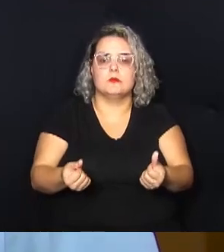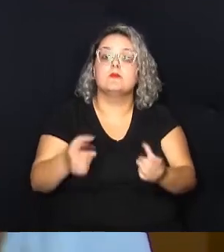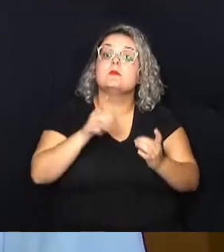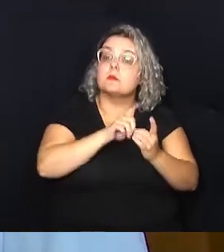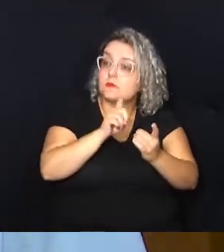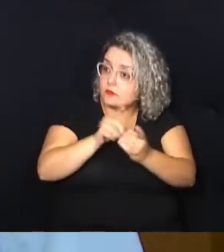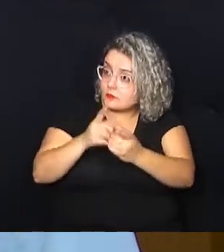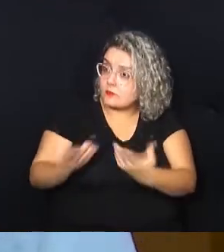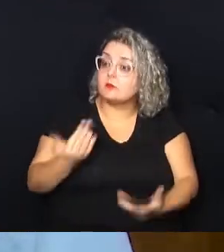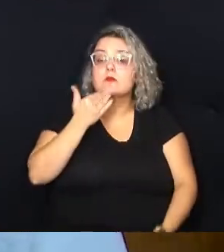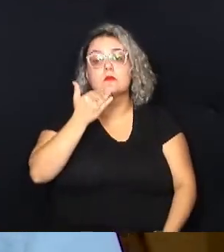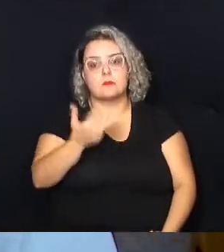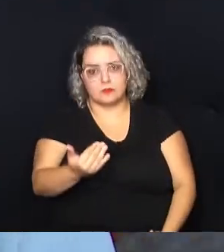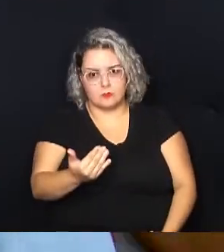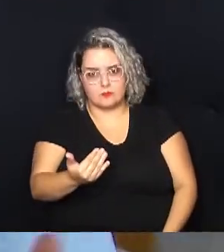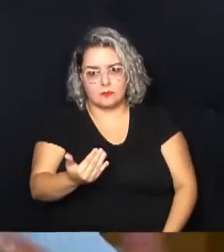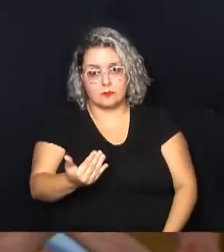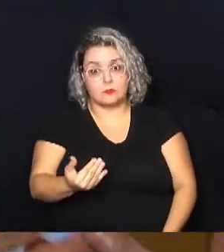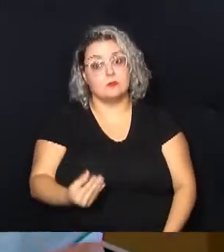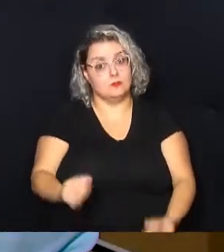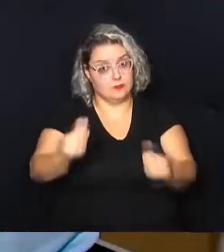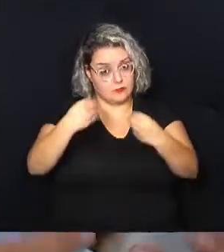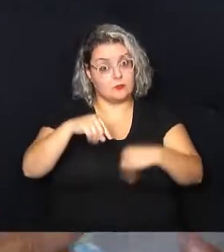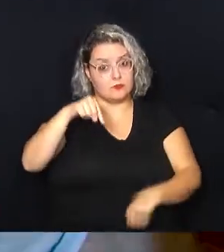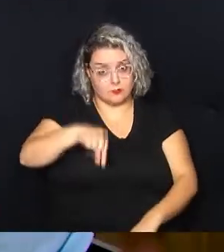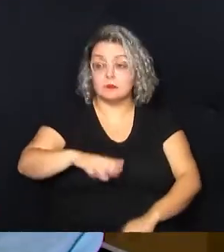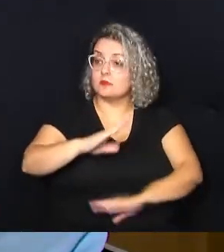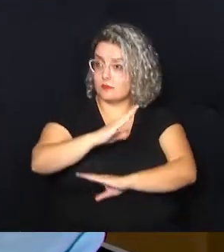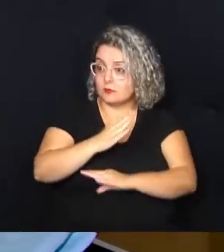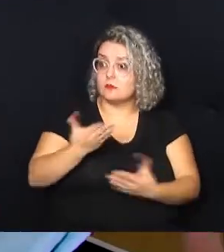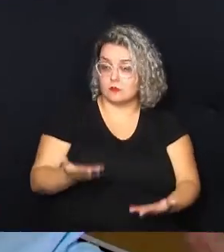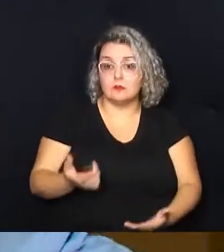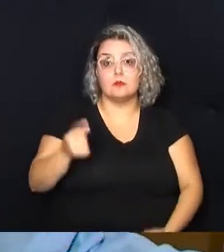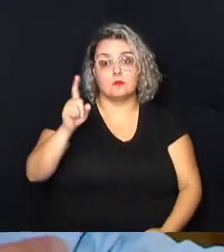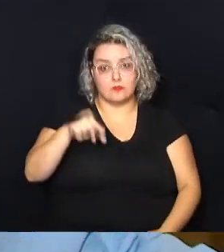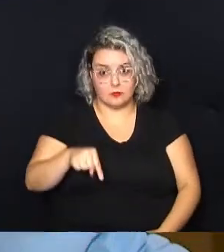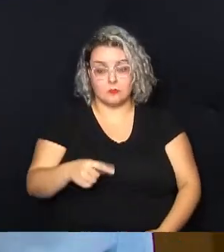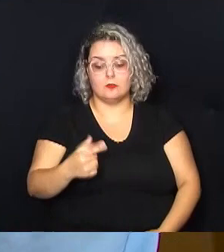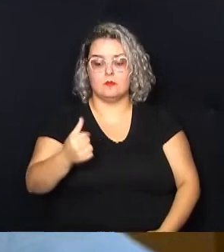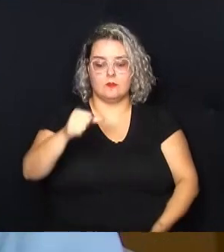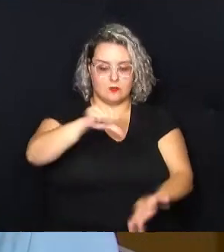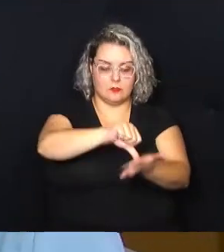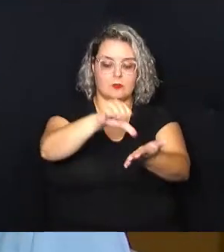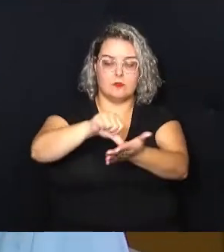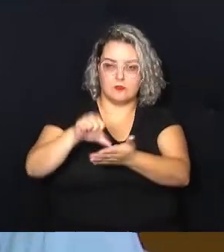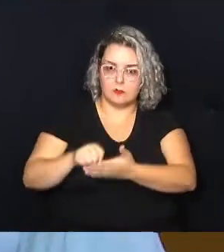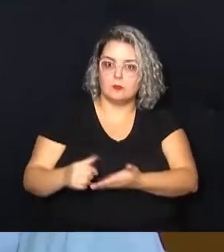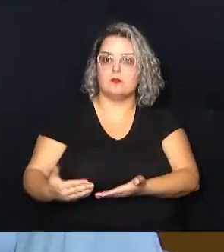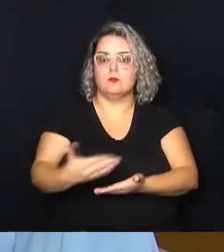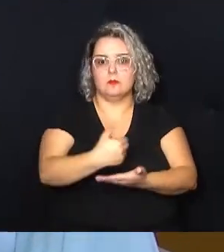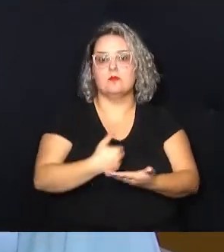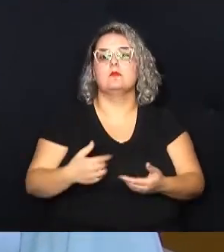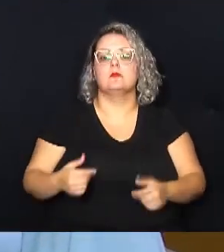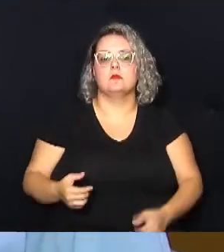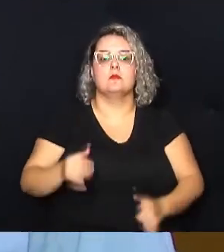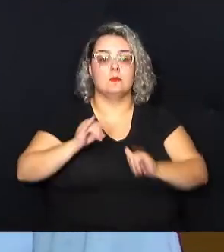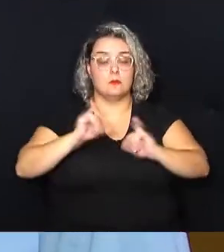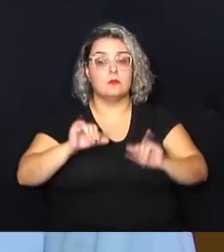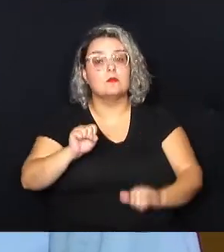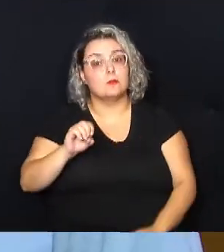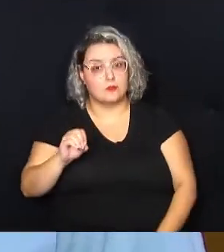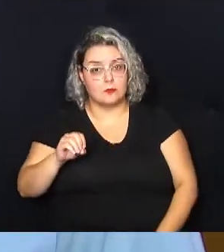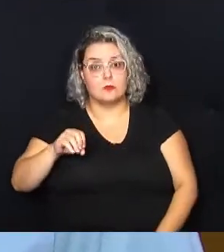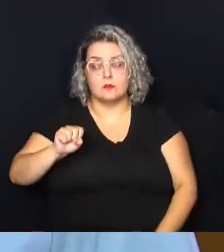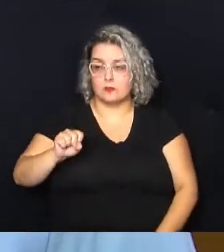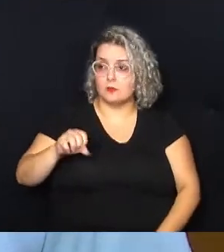atenderam a solicitação E trouxeram aqui para câmara que é um dos postos de arrecadação da campanha